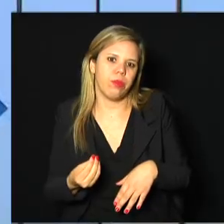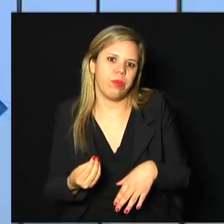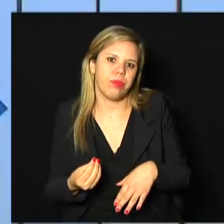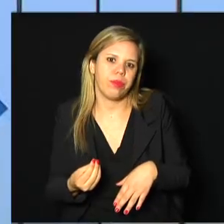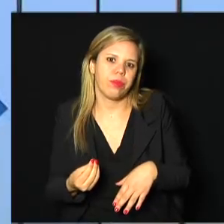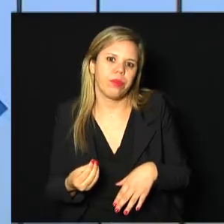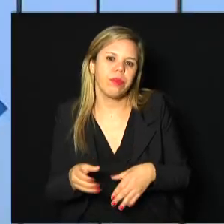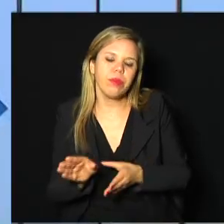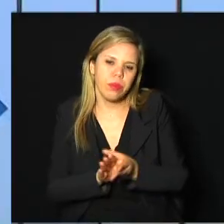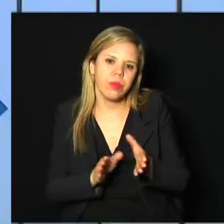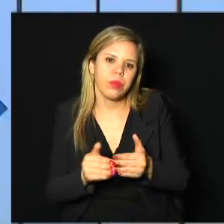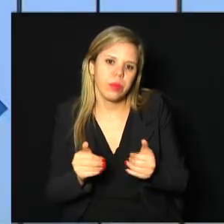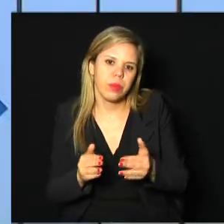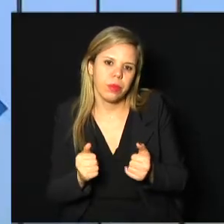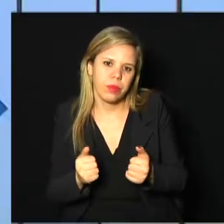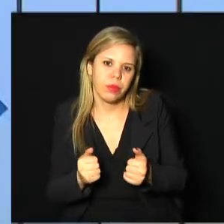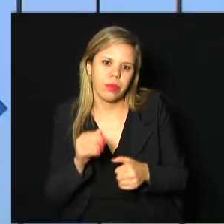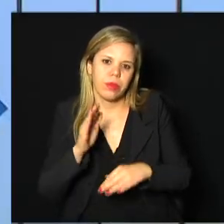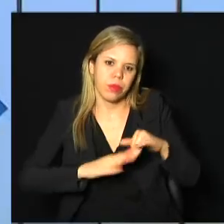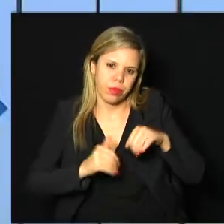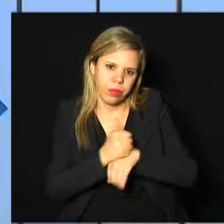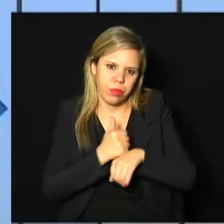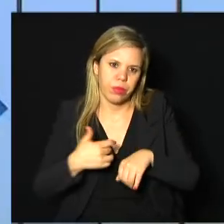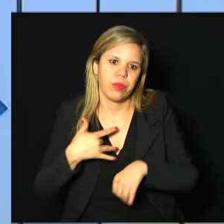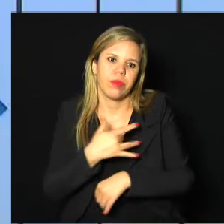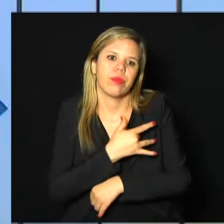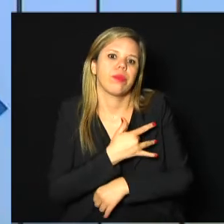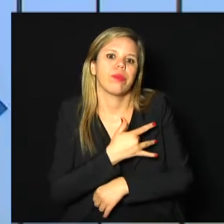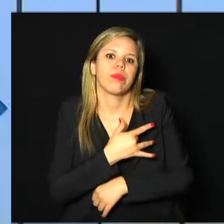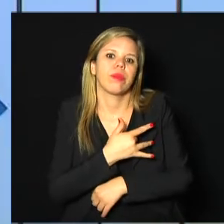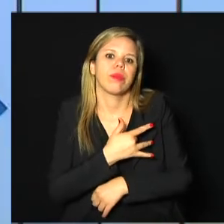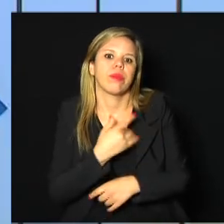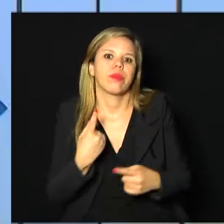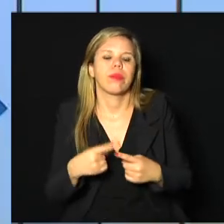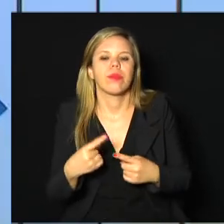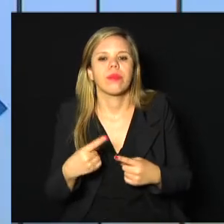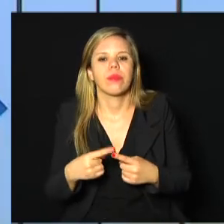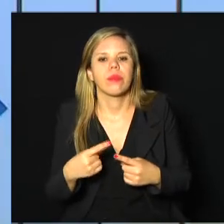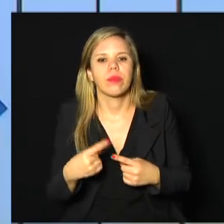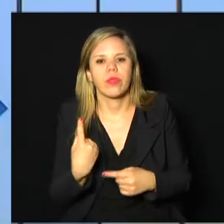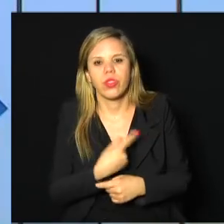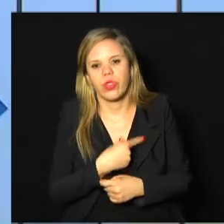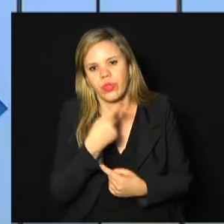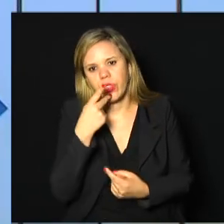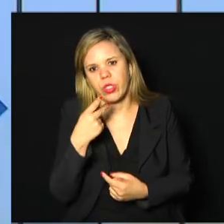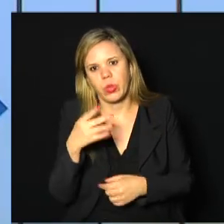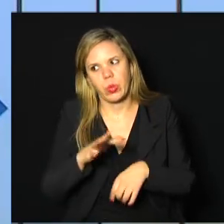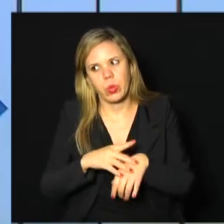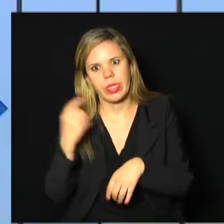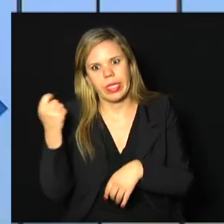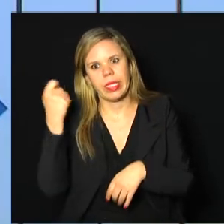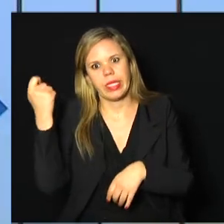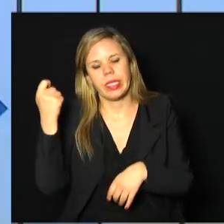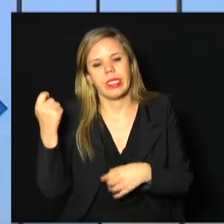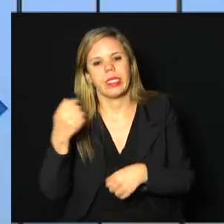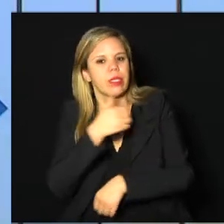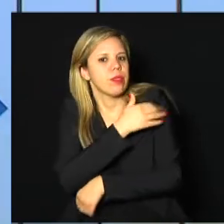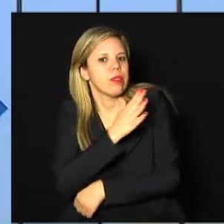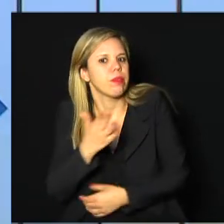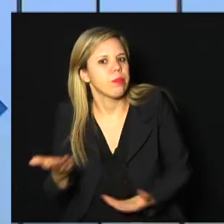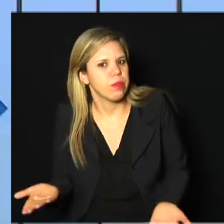filhos, né? E até buscar a orientação de um profissional da saúde, né? Porque a gente está falando de doenças graves e o